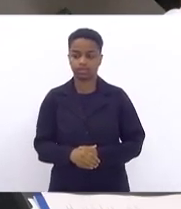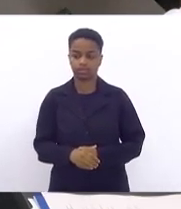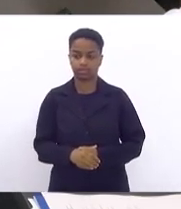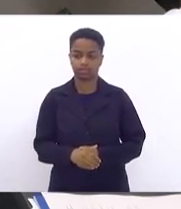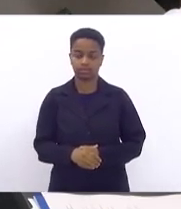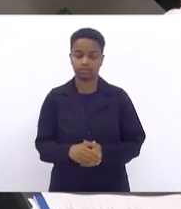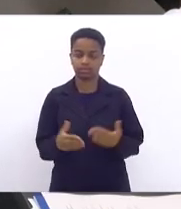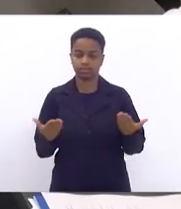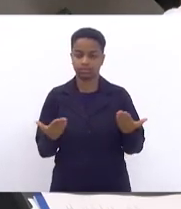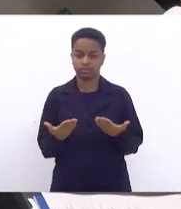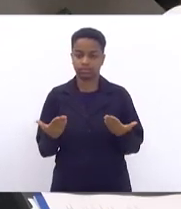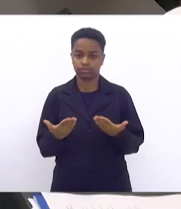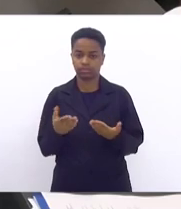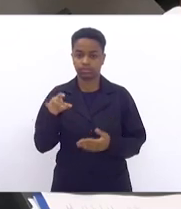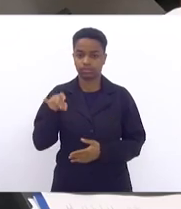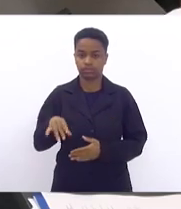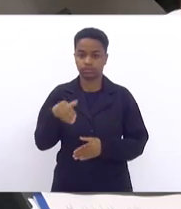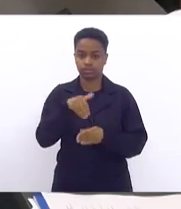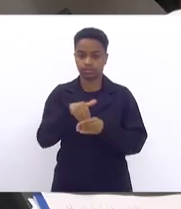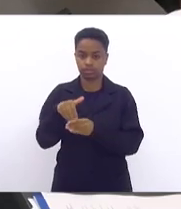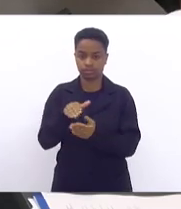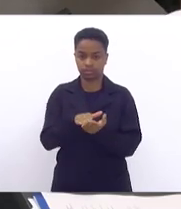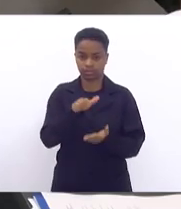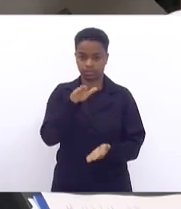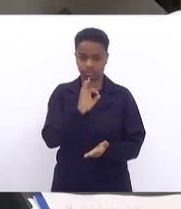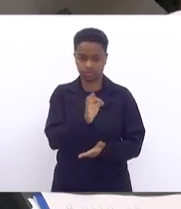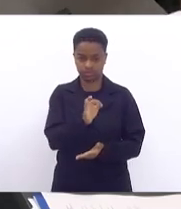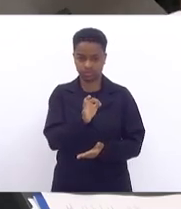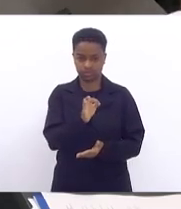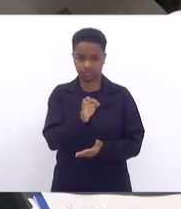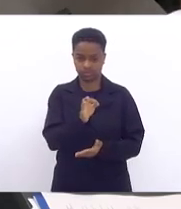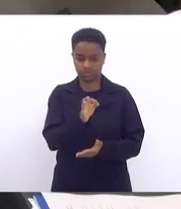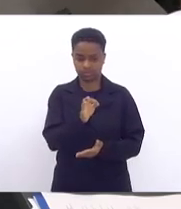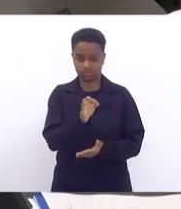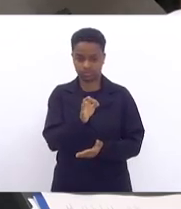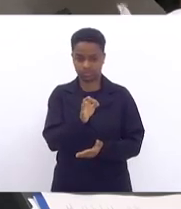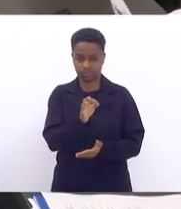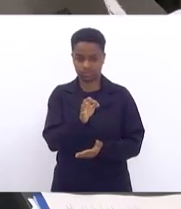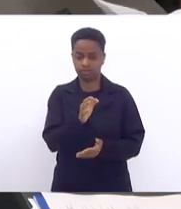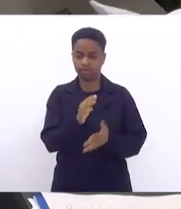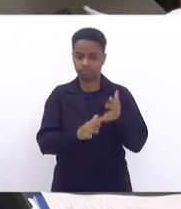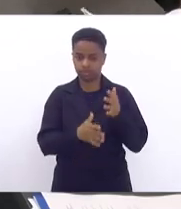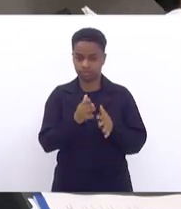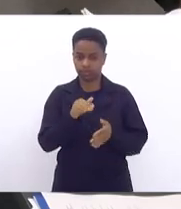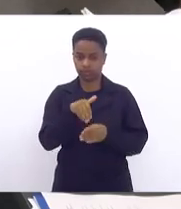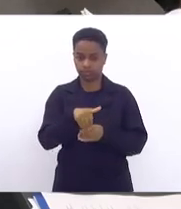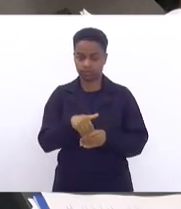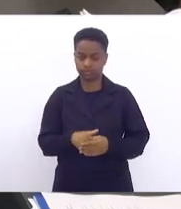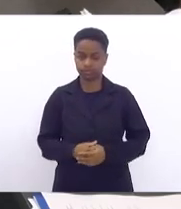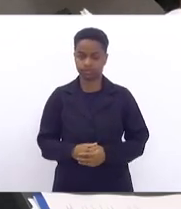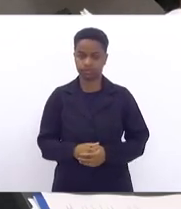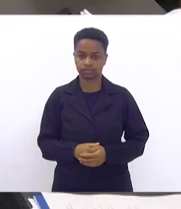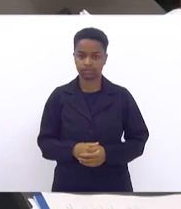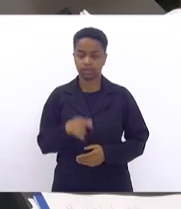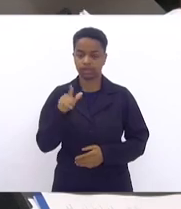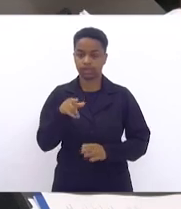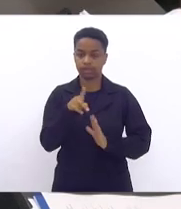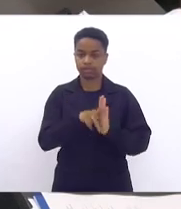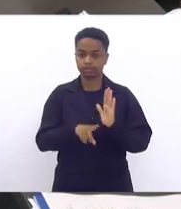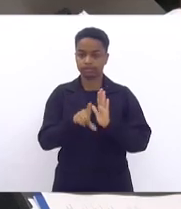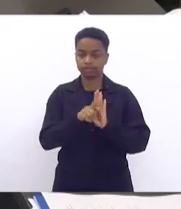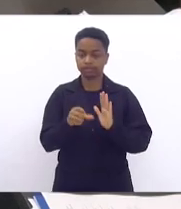a votação, a última votação em bloco, é a última, prejudicabilidade, né? As prejudicabilidades, que são os projetos